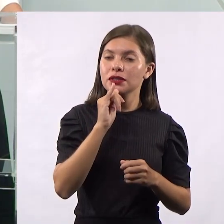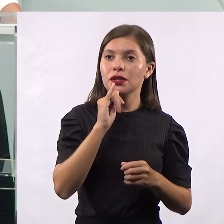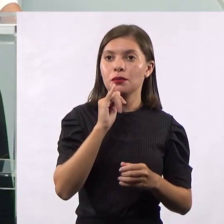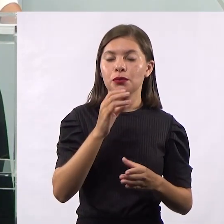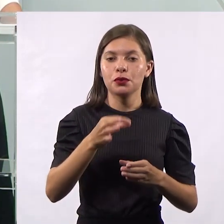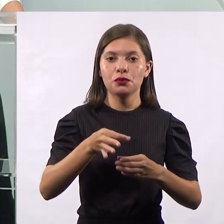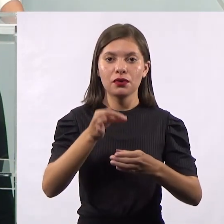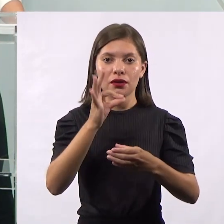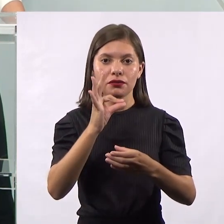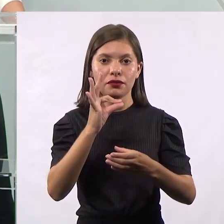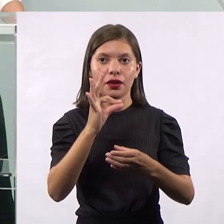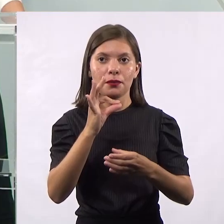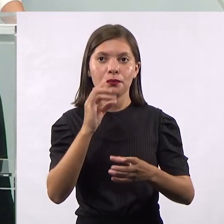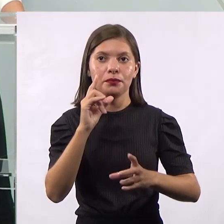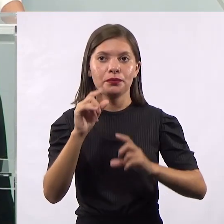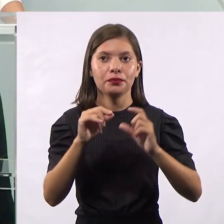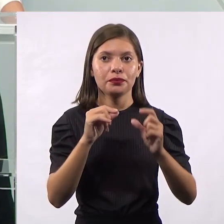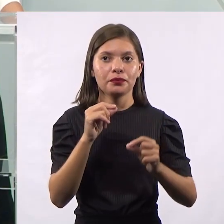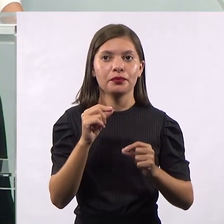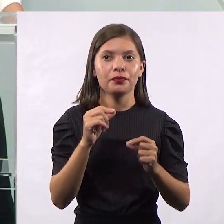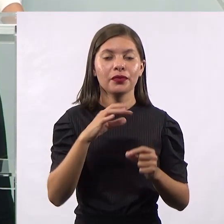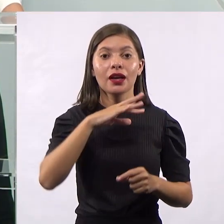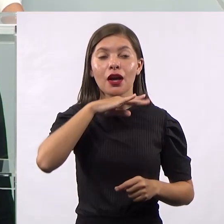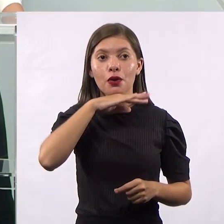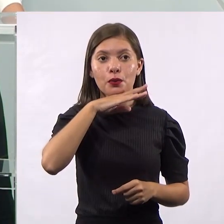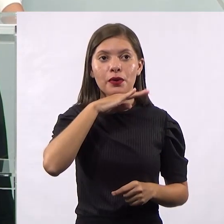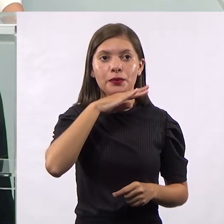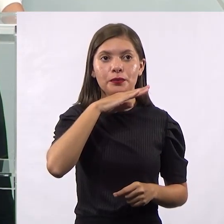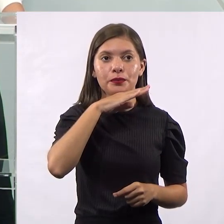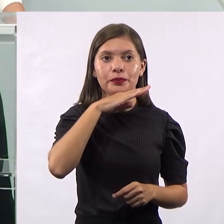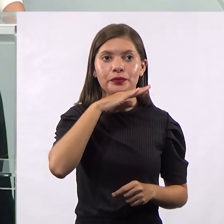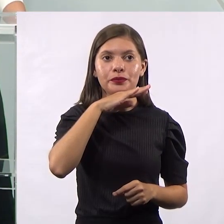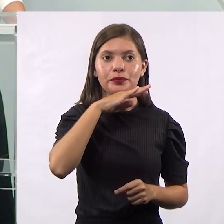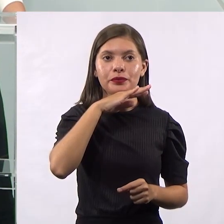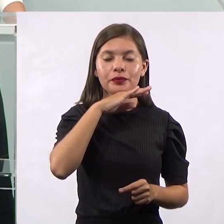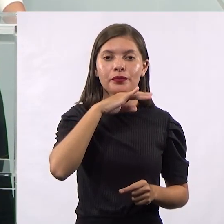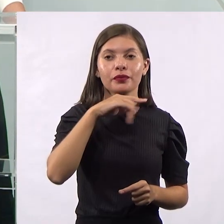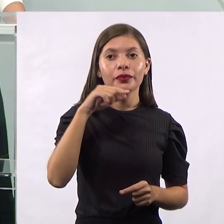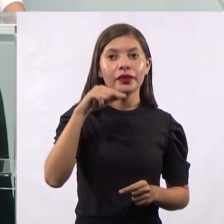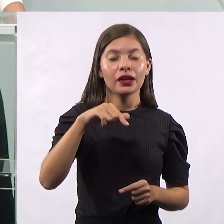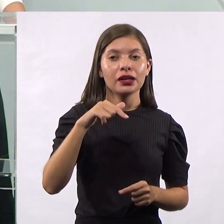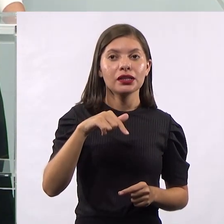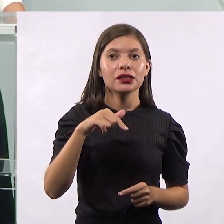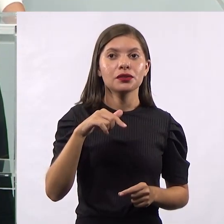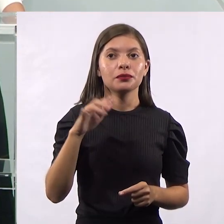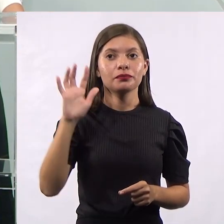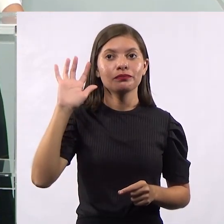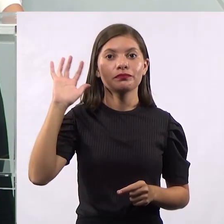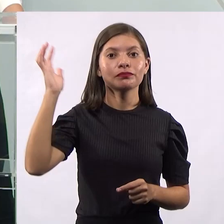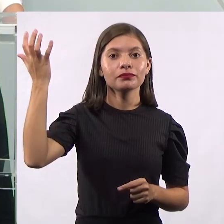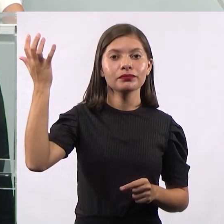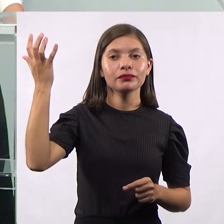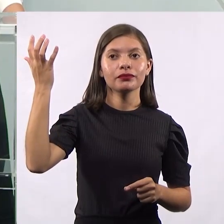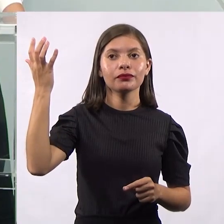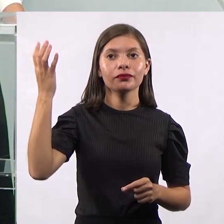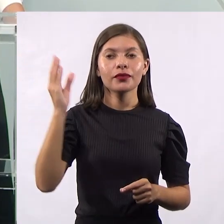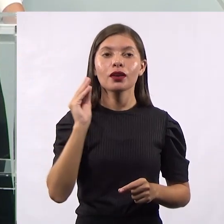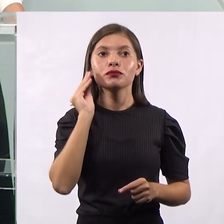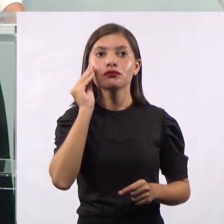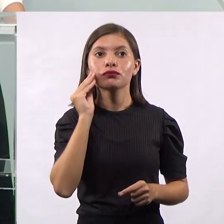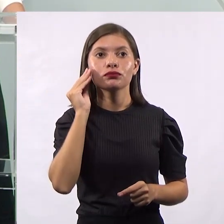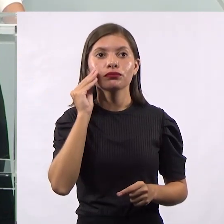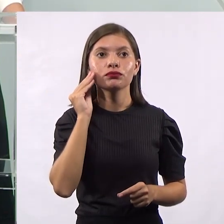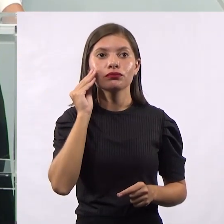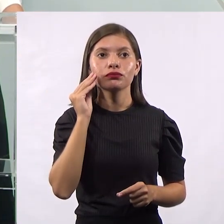café da repartição, que geralmente tem uma fama ruim, não tem? Isso poderia ser resolvido por meio de uma